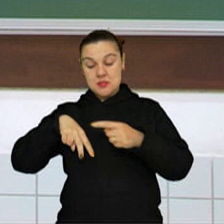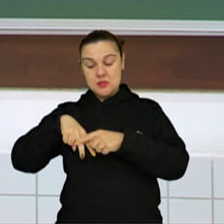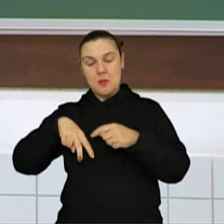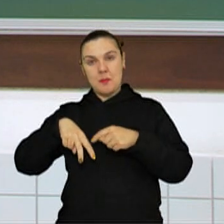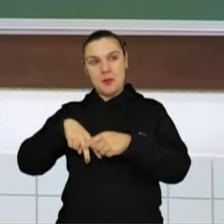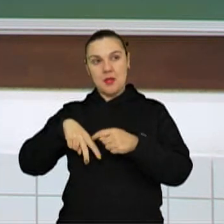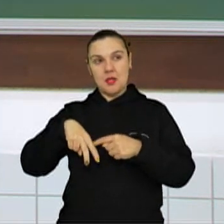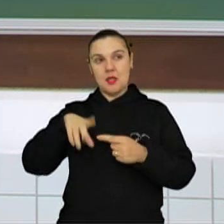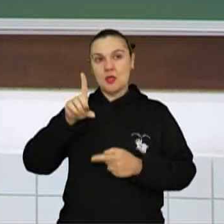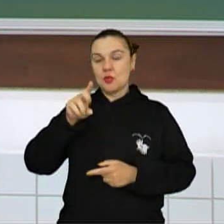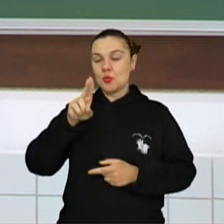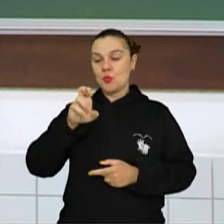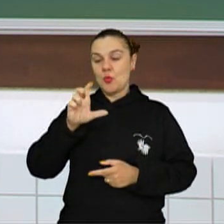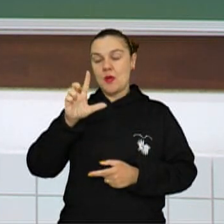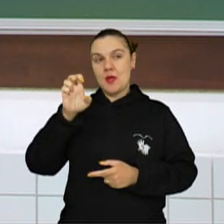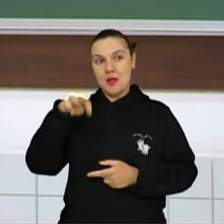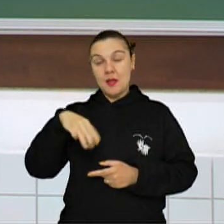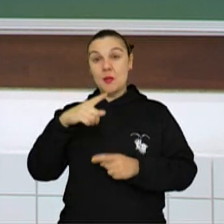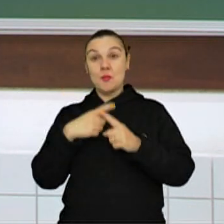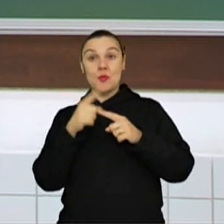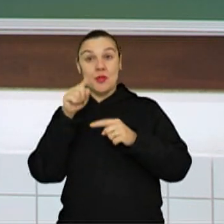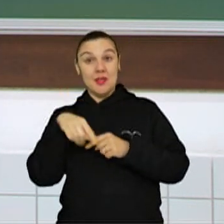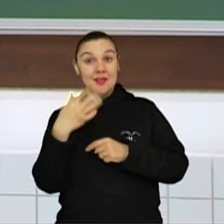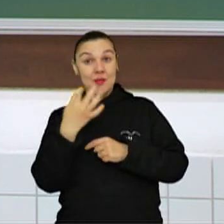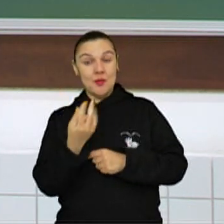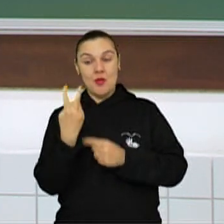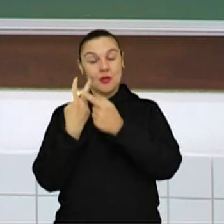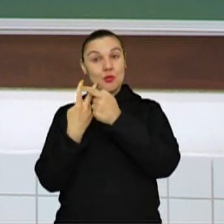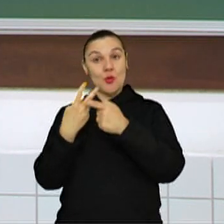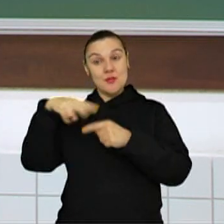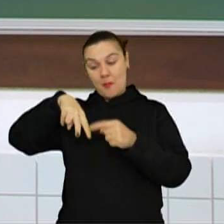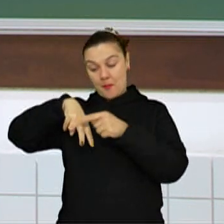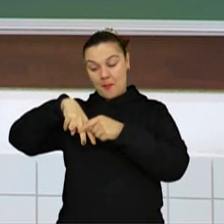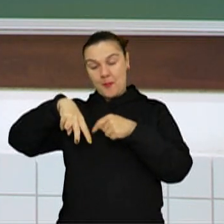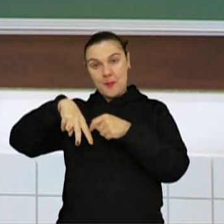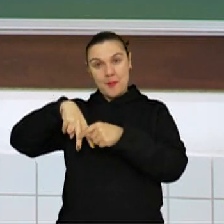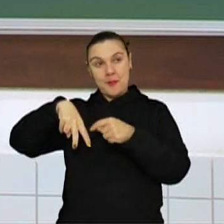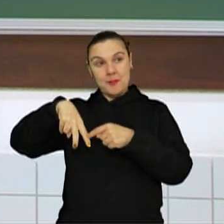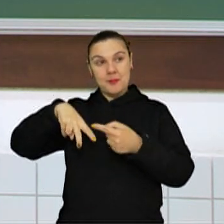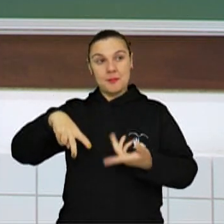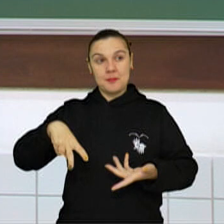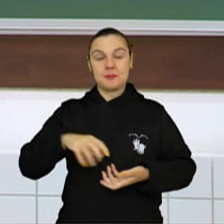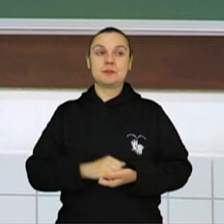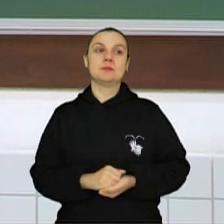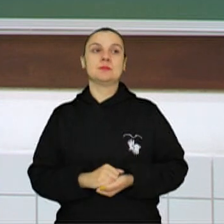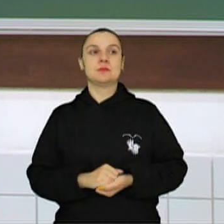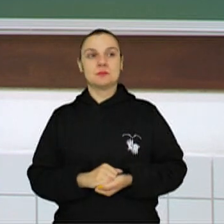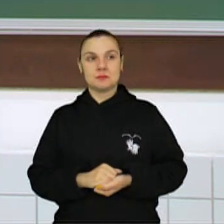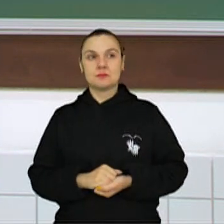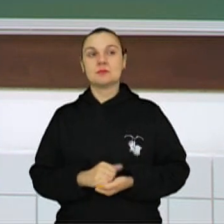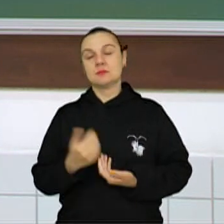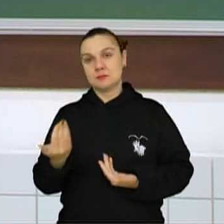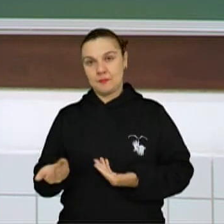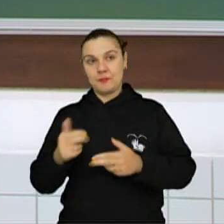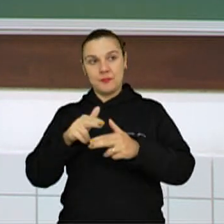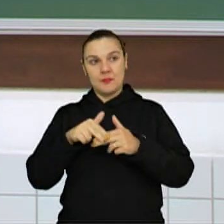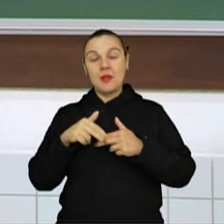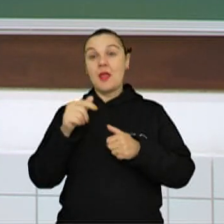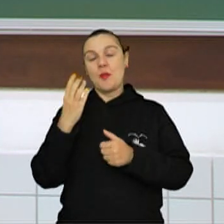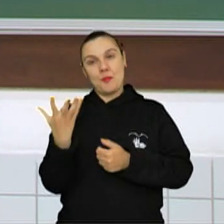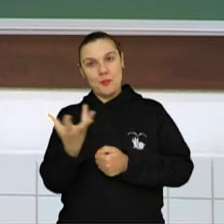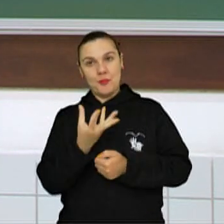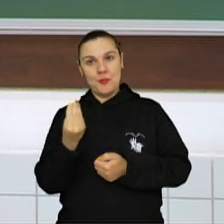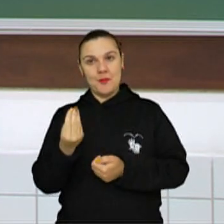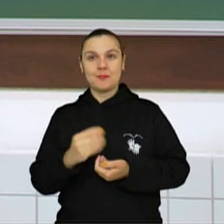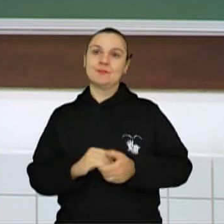que duelen? No plural, porque o que está doendo, a parte do corpo humano que está doendo, são as pernas. Por isso, me duelen